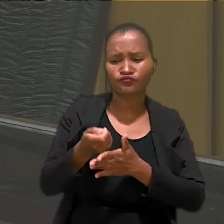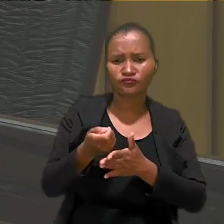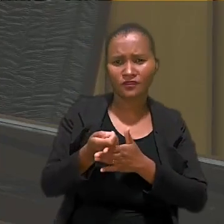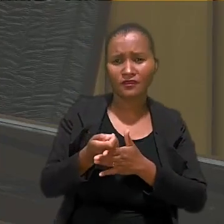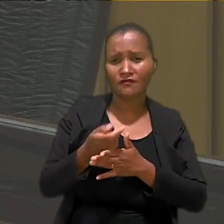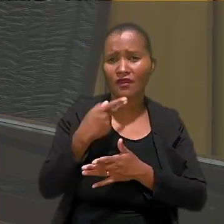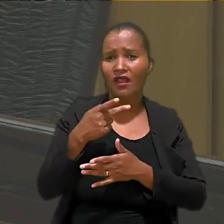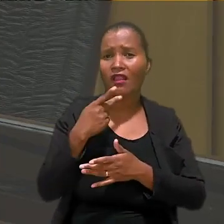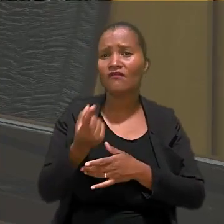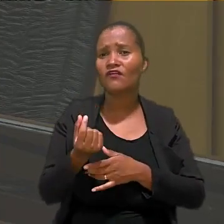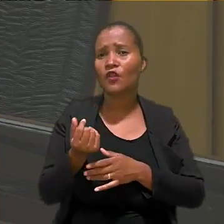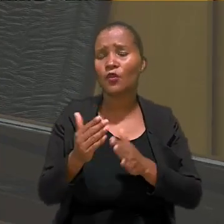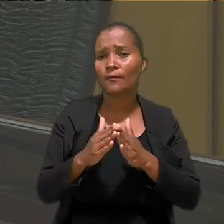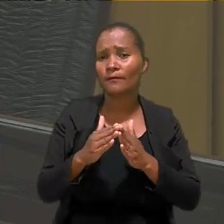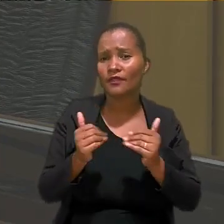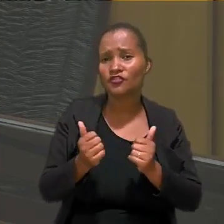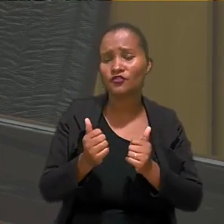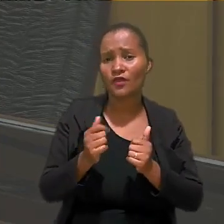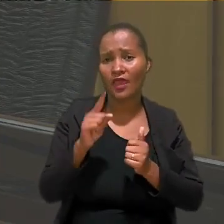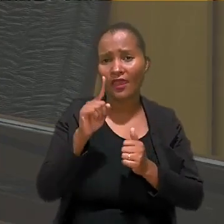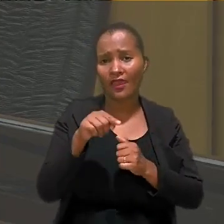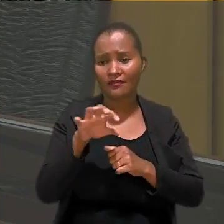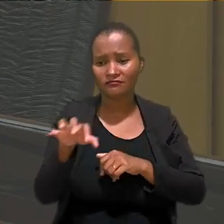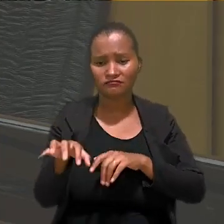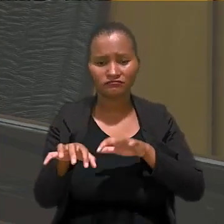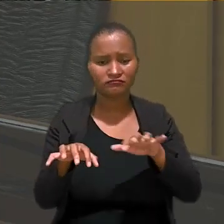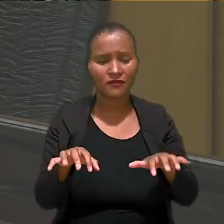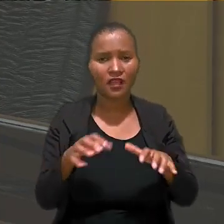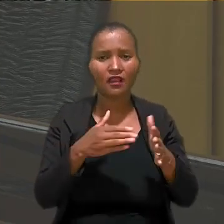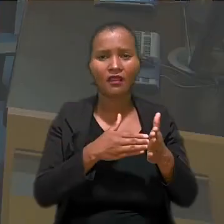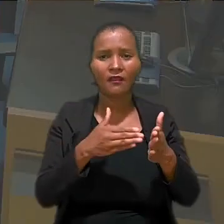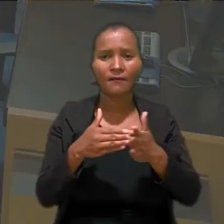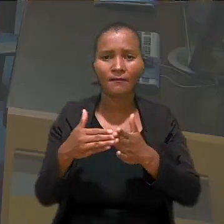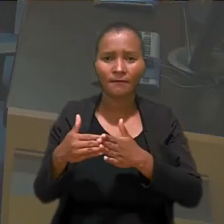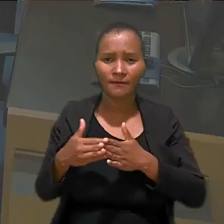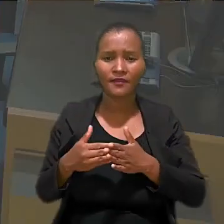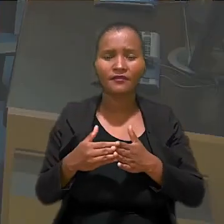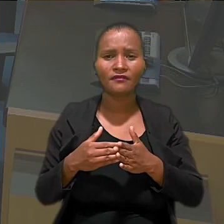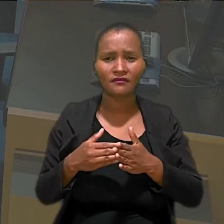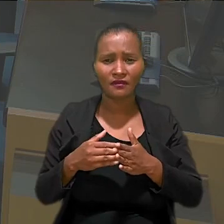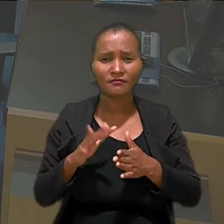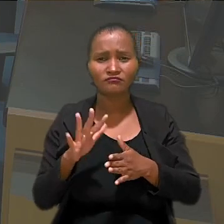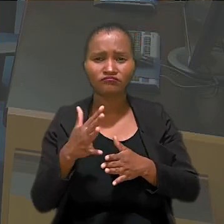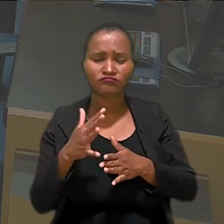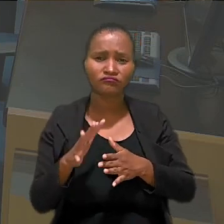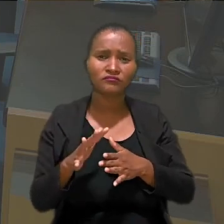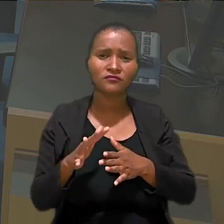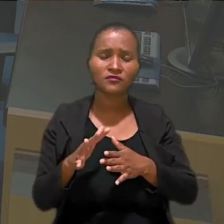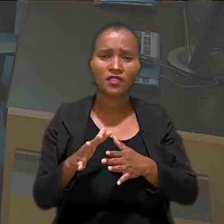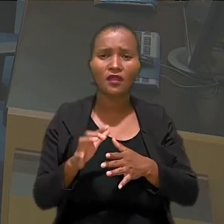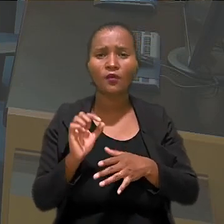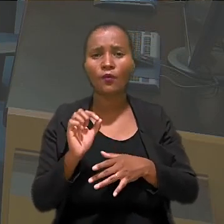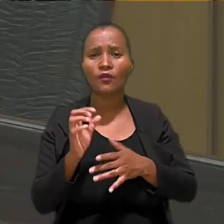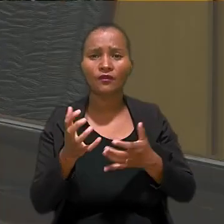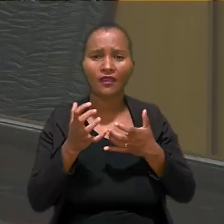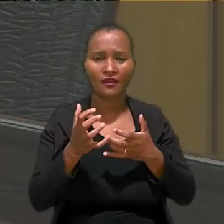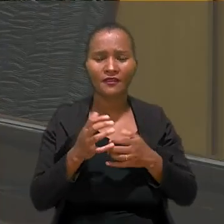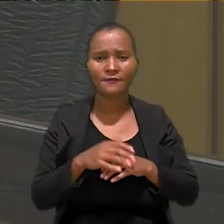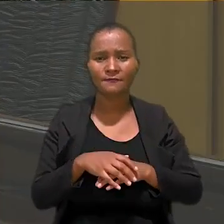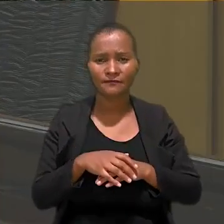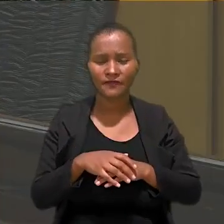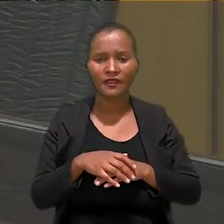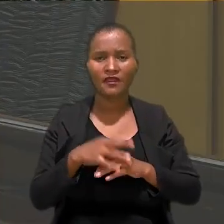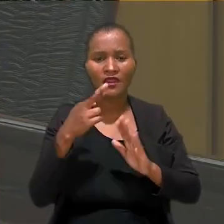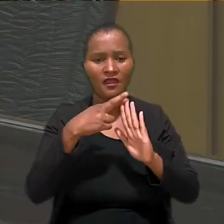de indicação do valor dos pedidos é que as partes delimitem com razoável precisão o alcance da pretensão. As